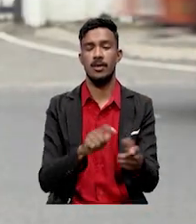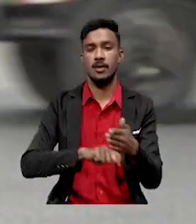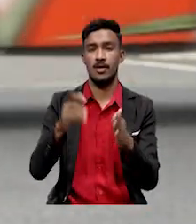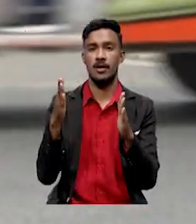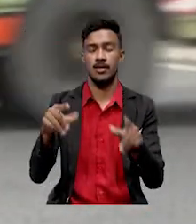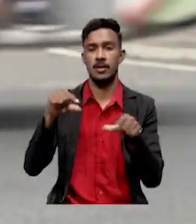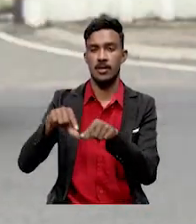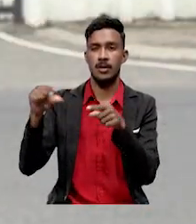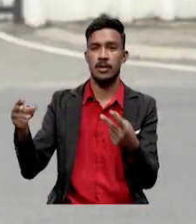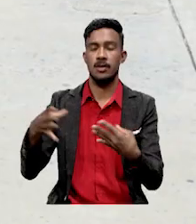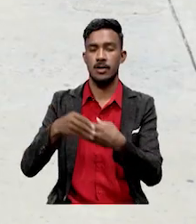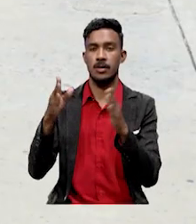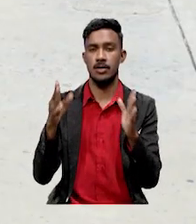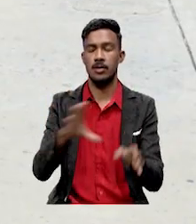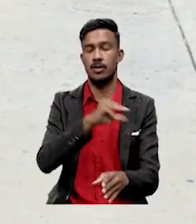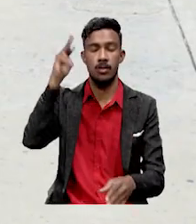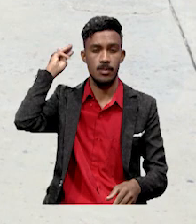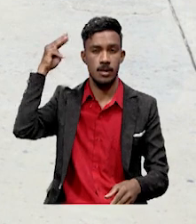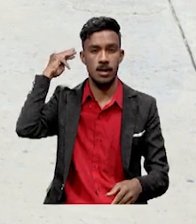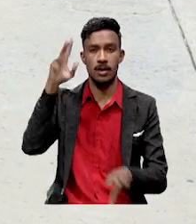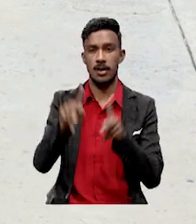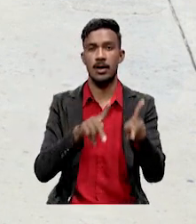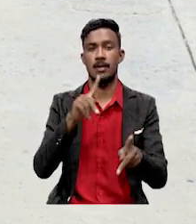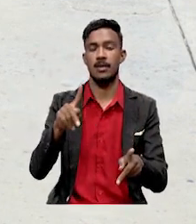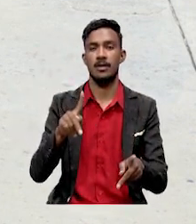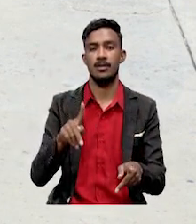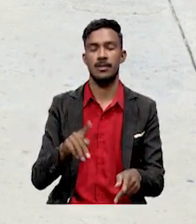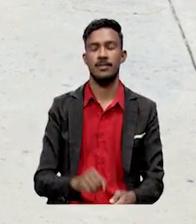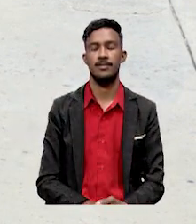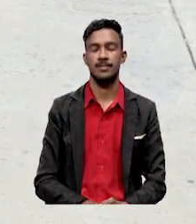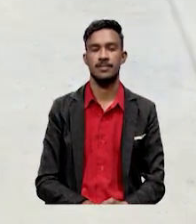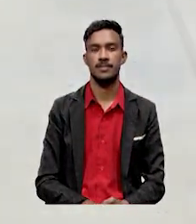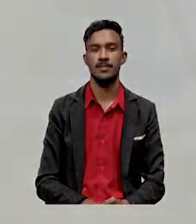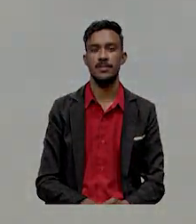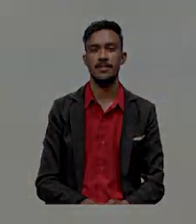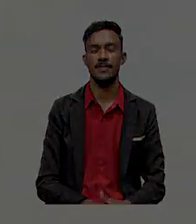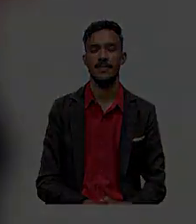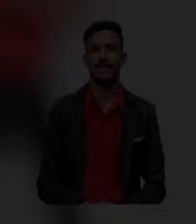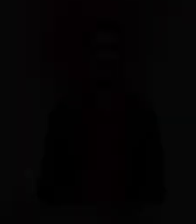deficiência liderança no mental e da sociedade. Equipa Cobertura, GMN.